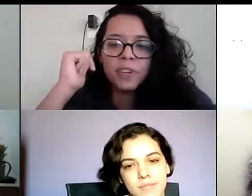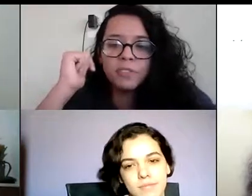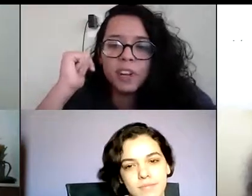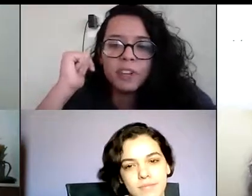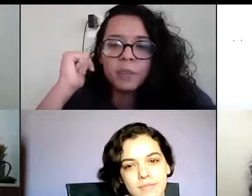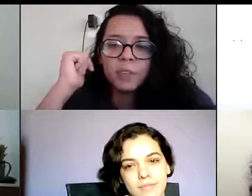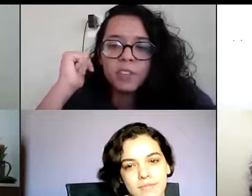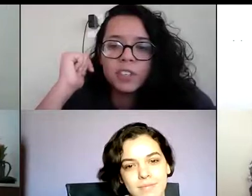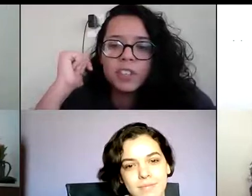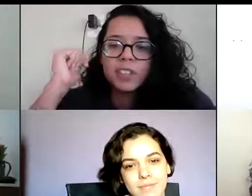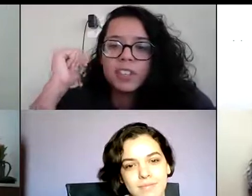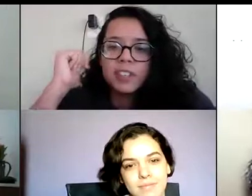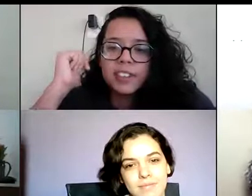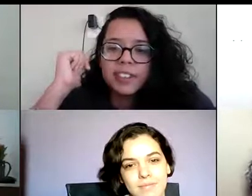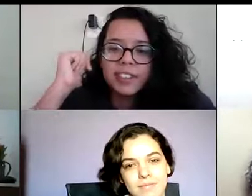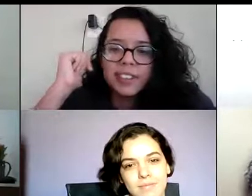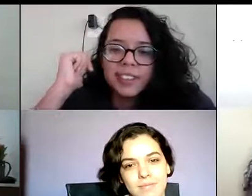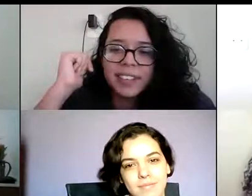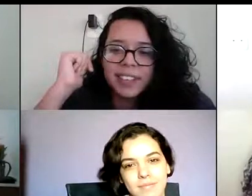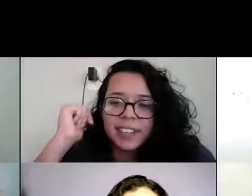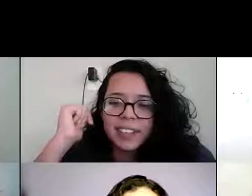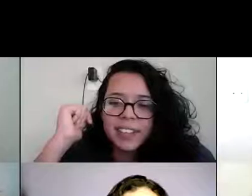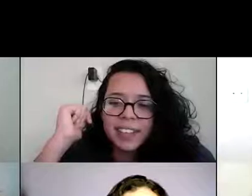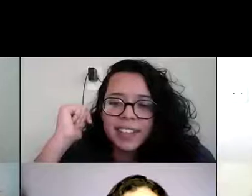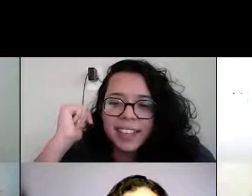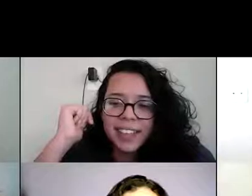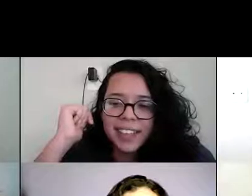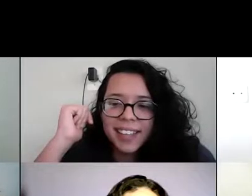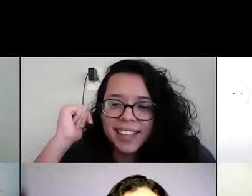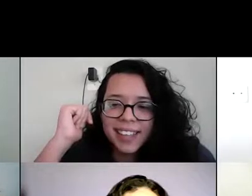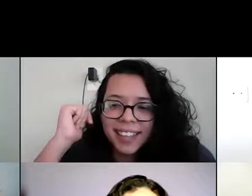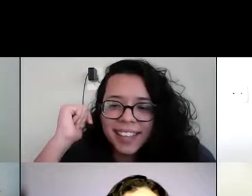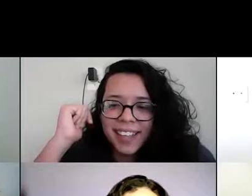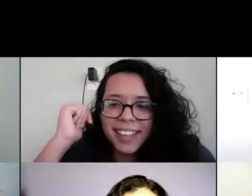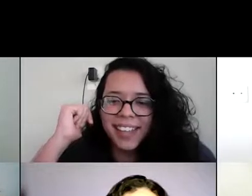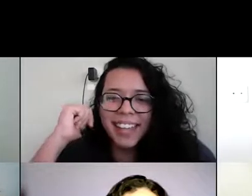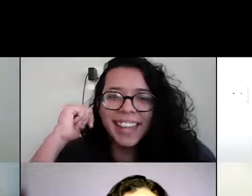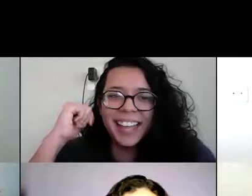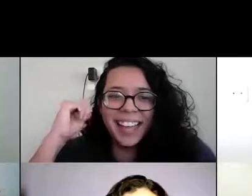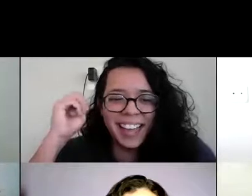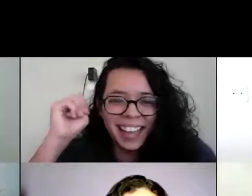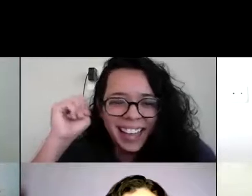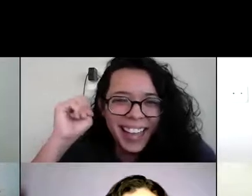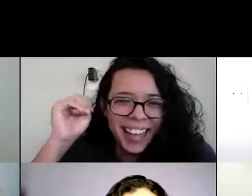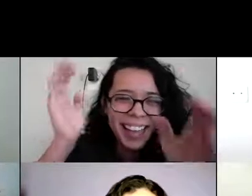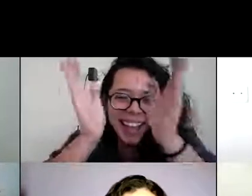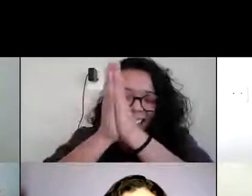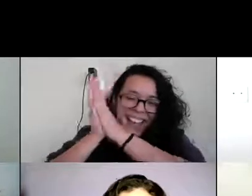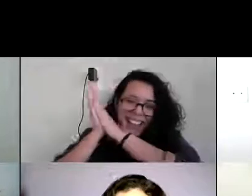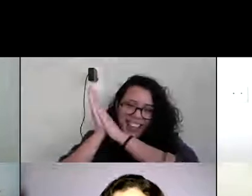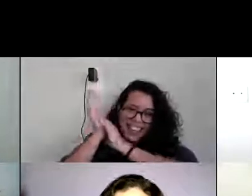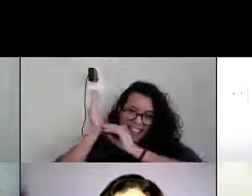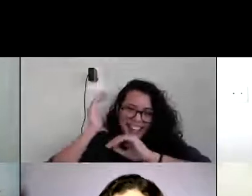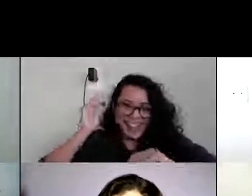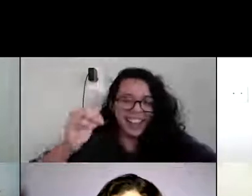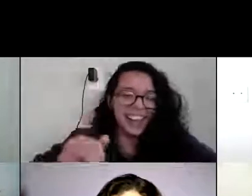na hora que foi a foto jarro tia eu liguei aí eu achei que tu tirada eu desliguei não achei Mas é para ligar de